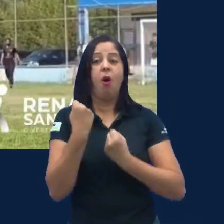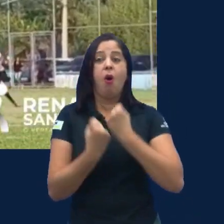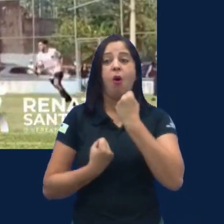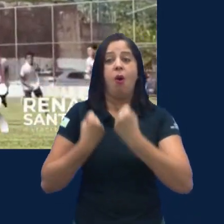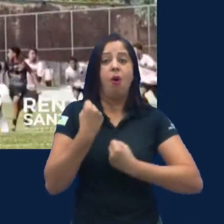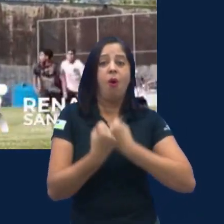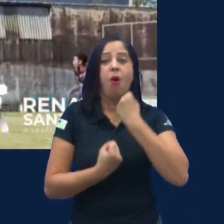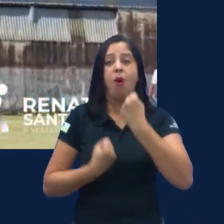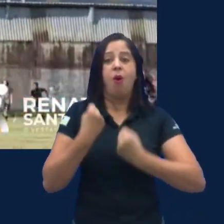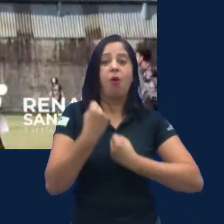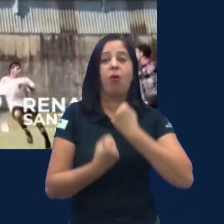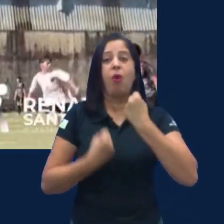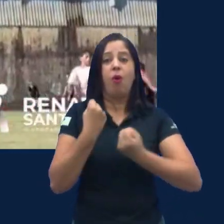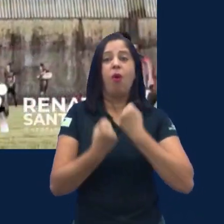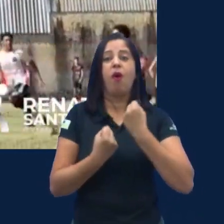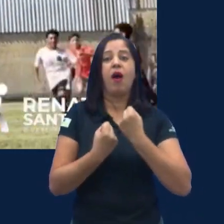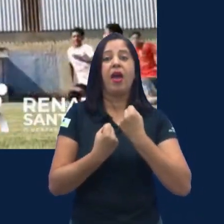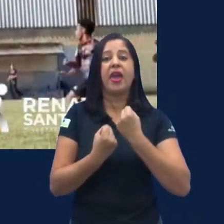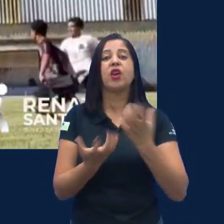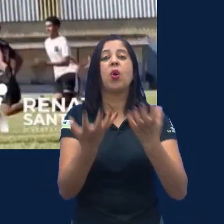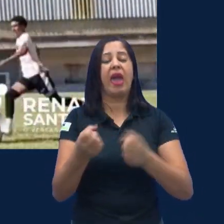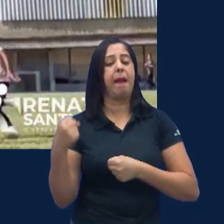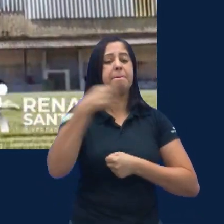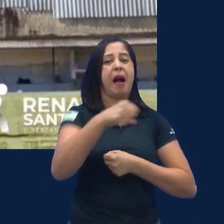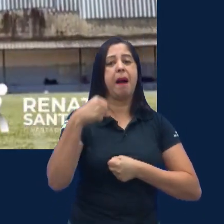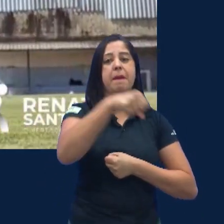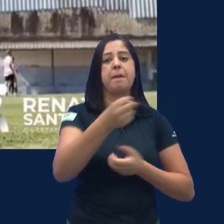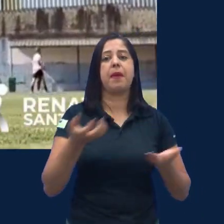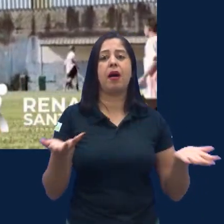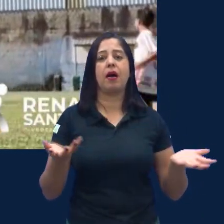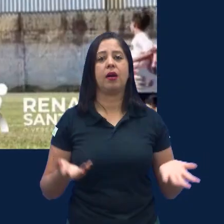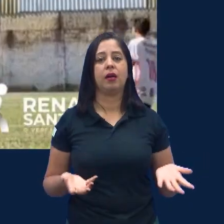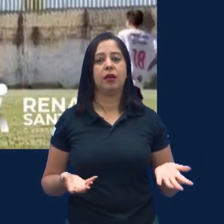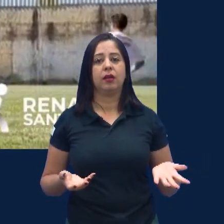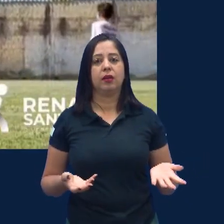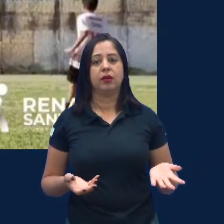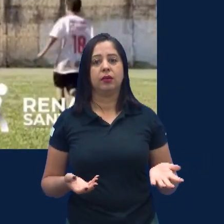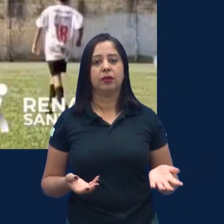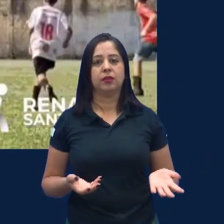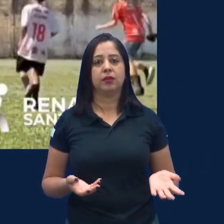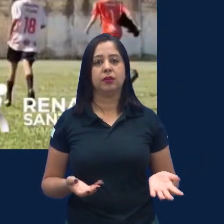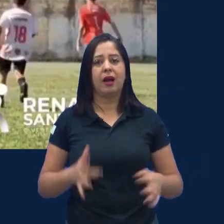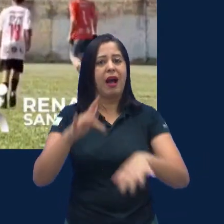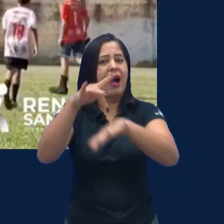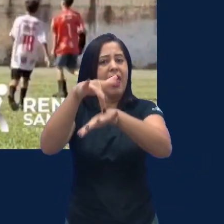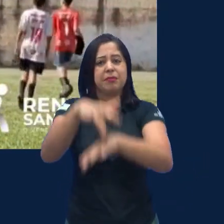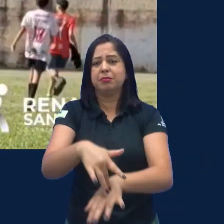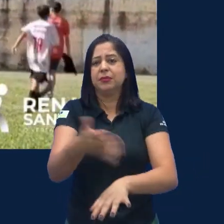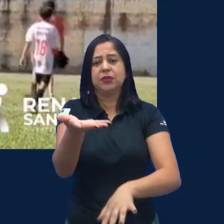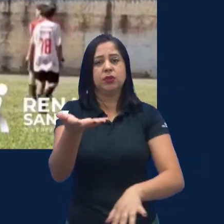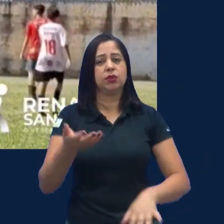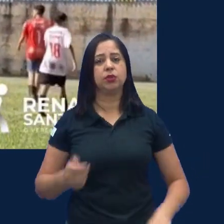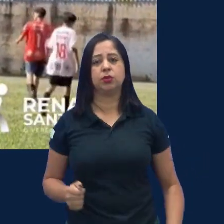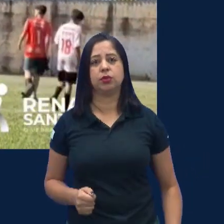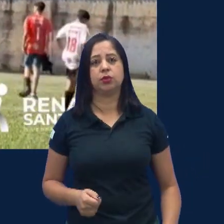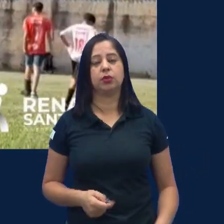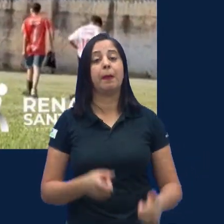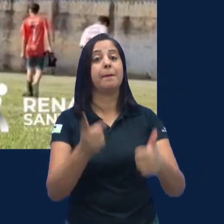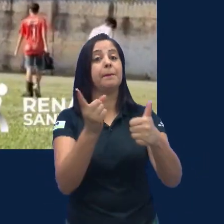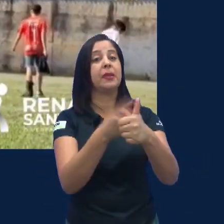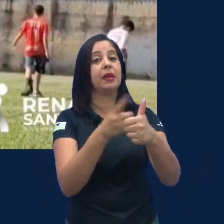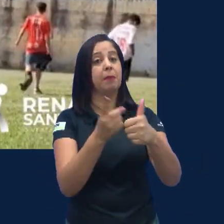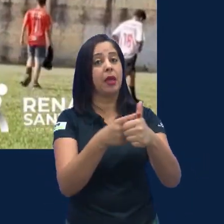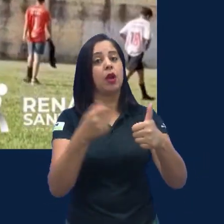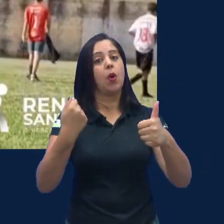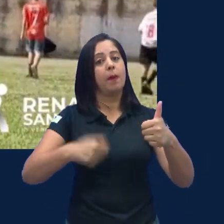para agredir um dos meninos. Olha que coisa absurda. Primeiro, a gente precisa formar o